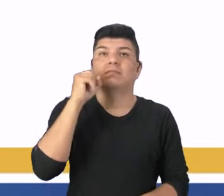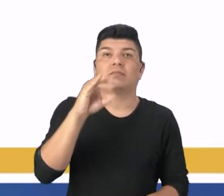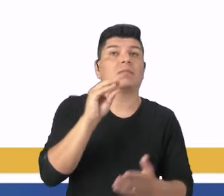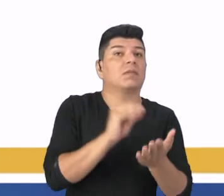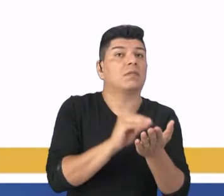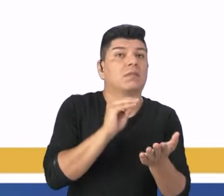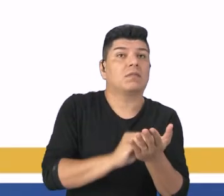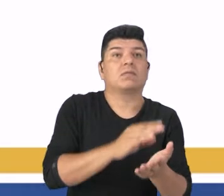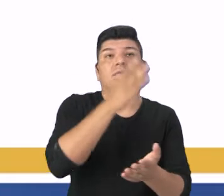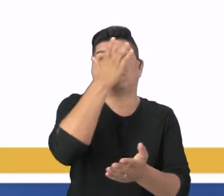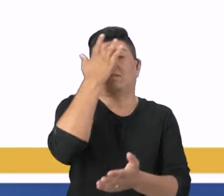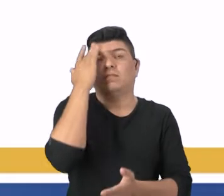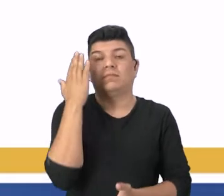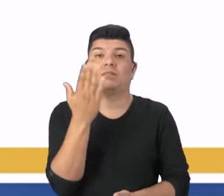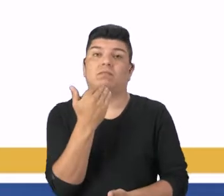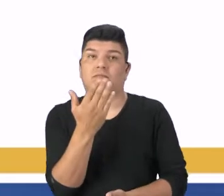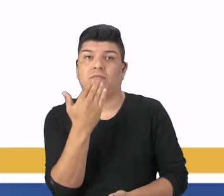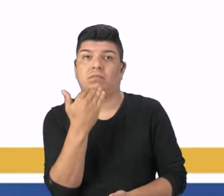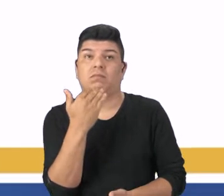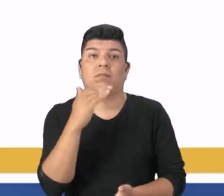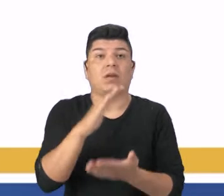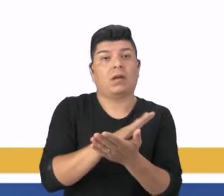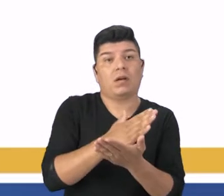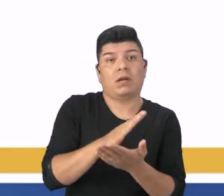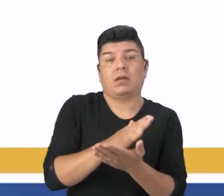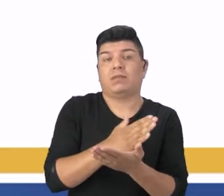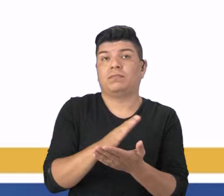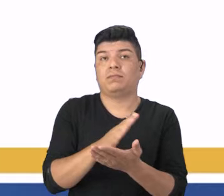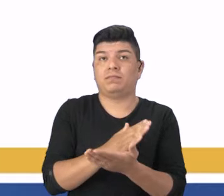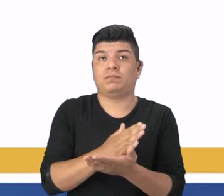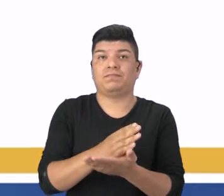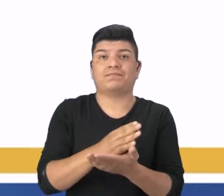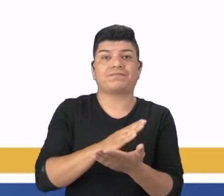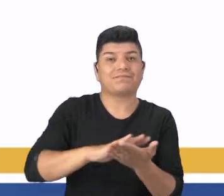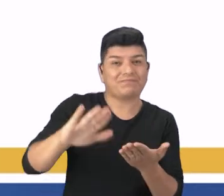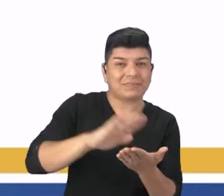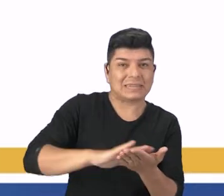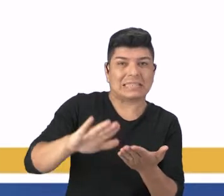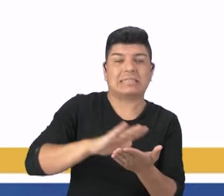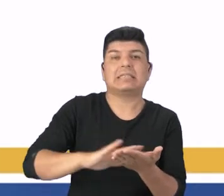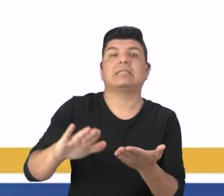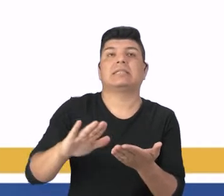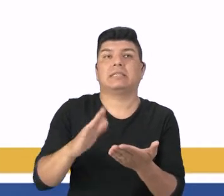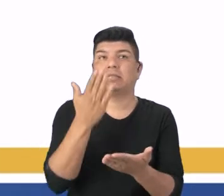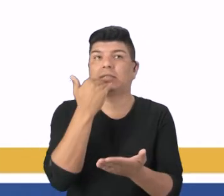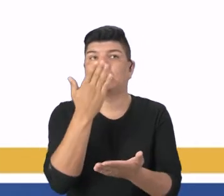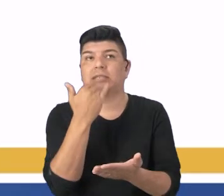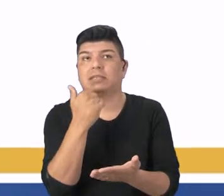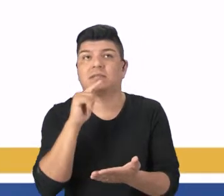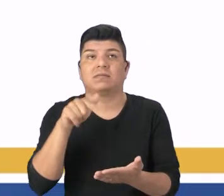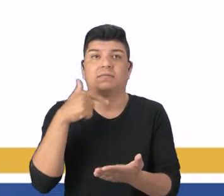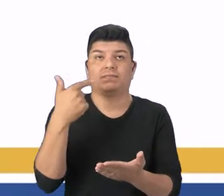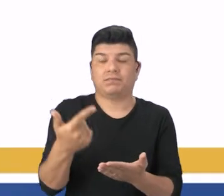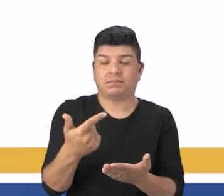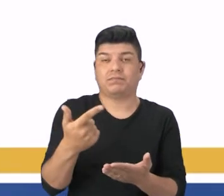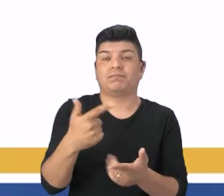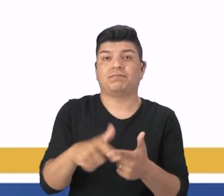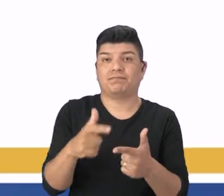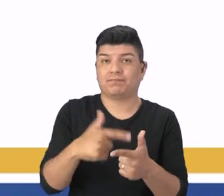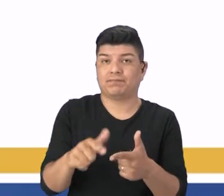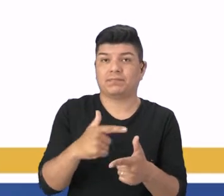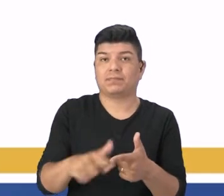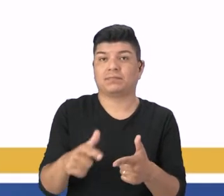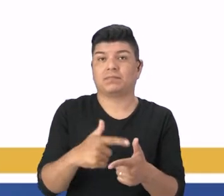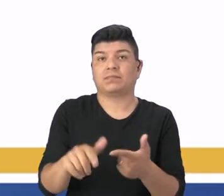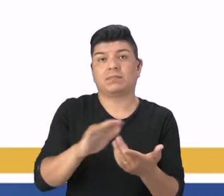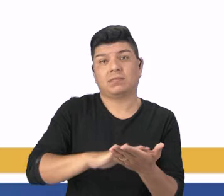para muita gente o que comer, para muitos há desperdício em demasia. Outro fator agrava esse cenário,